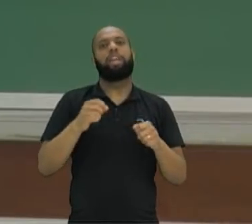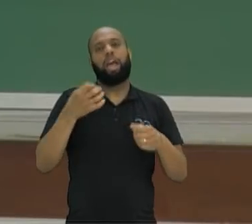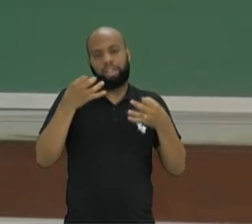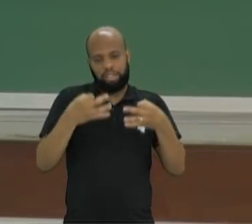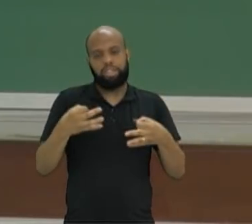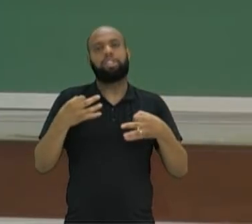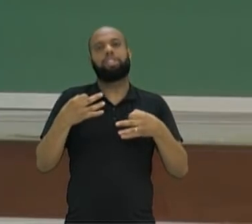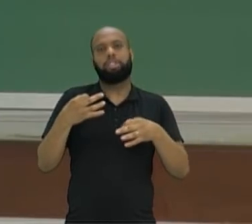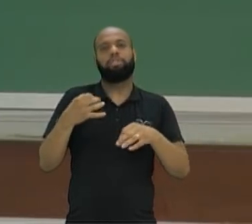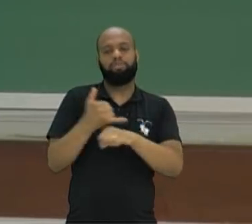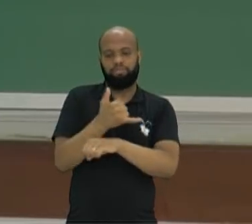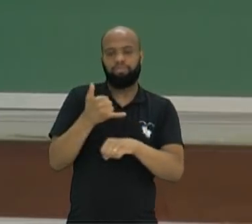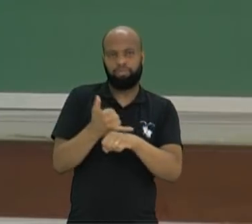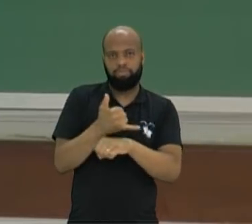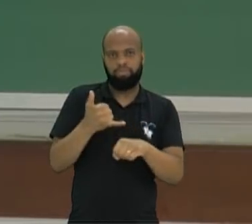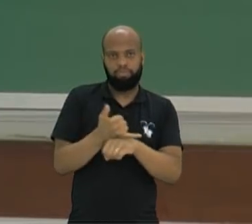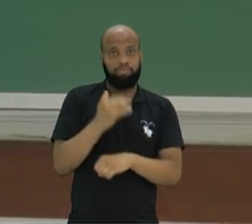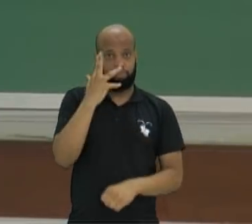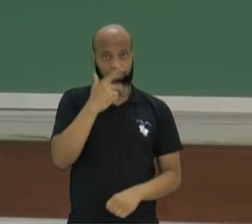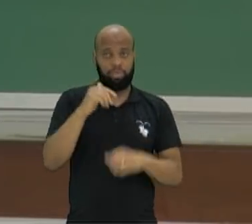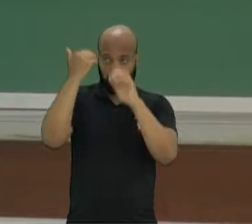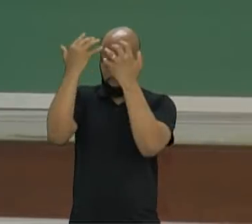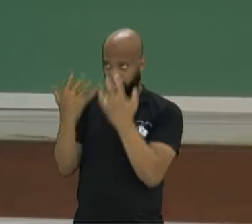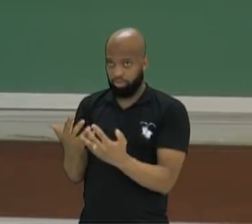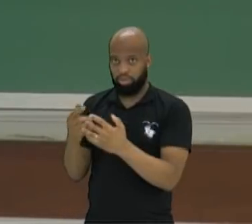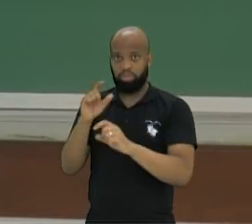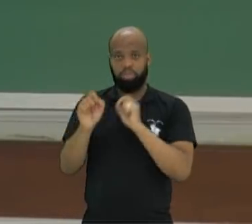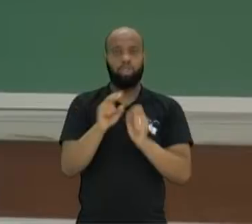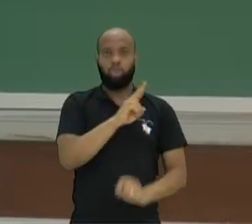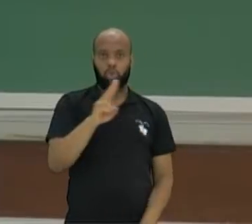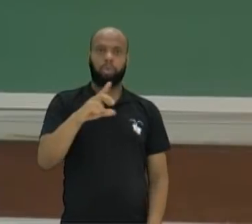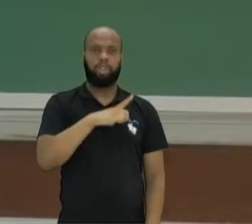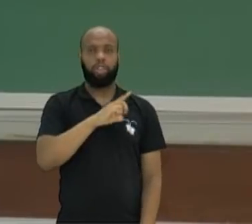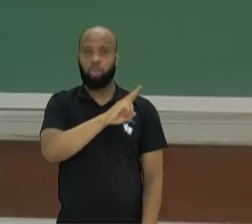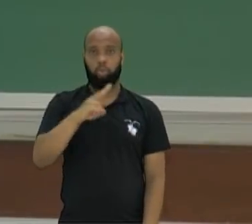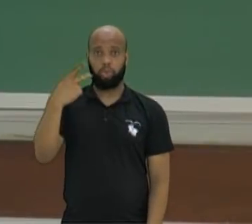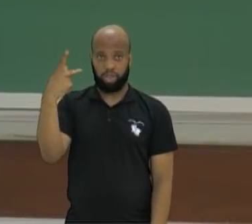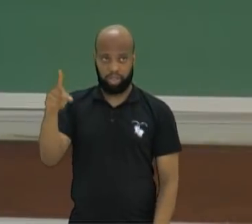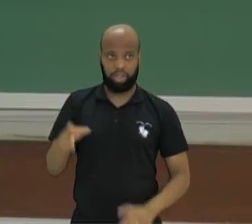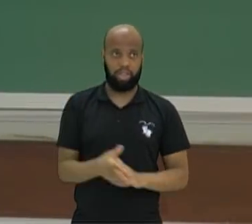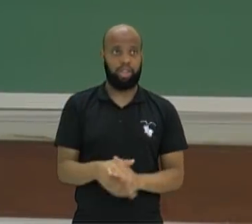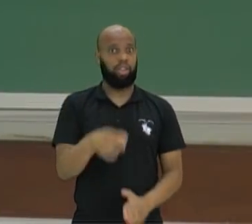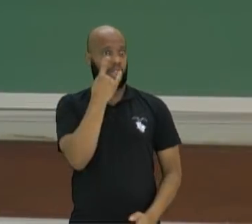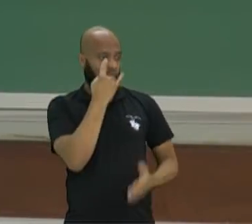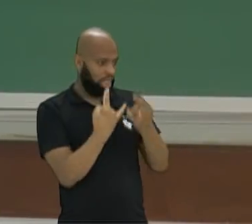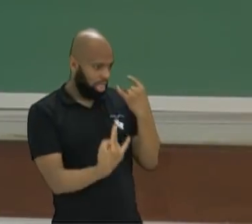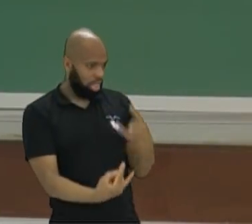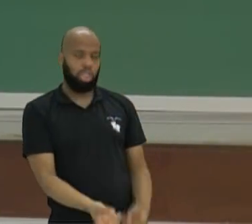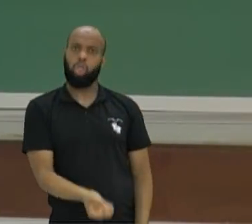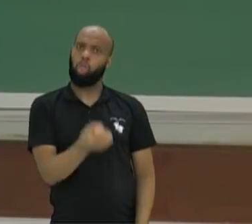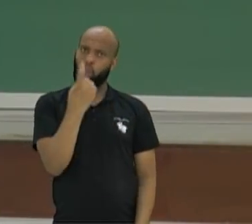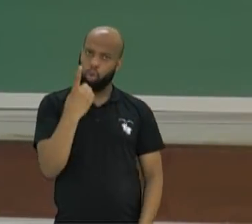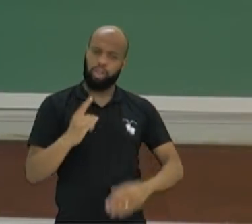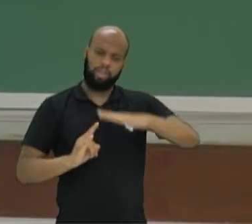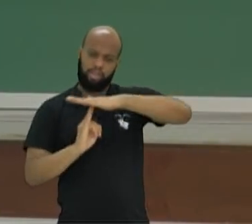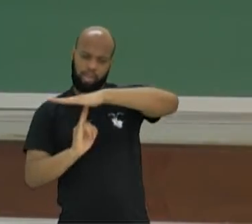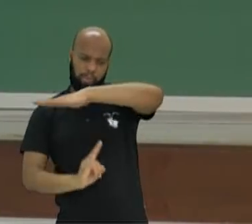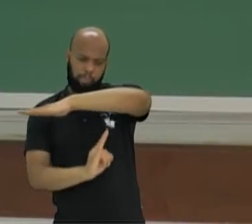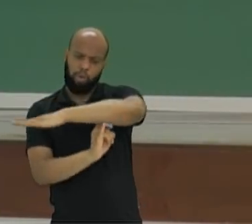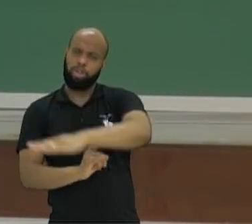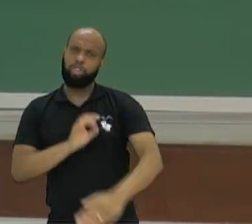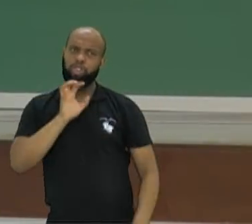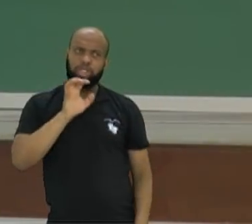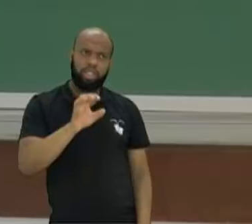ferro bem bonita. Que em homenagem ao Maurício de Nassau é a ponte de Maurício de Nassau. Chamava a atenção, mesmo assim, né, uma ponte dessa